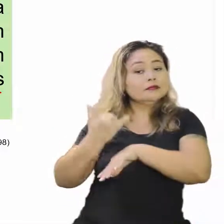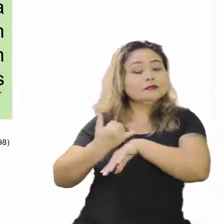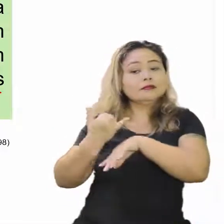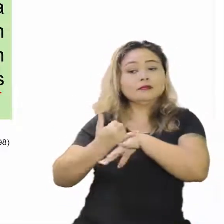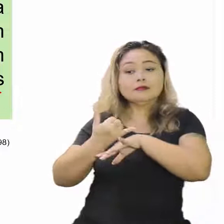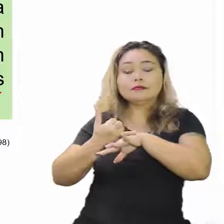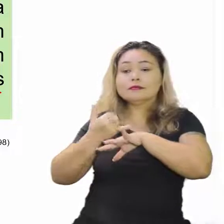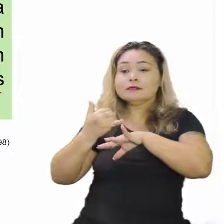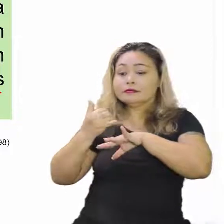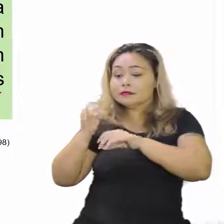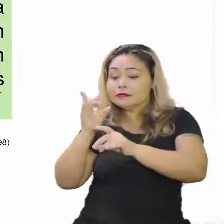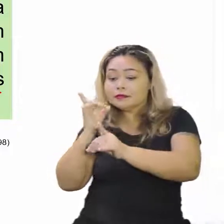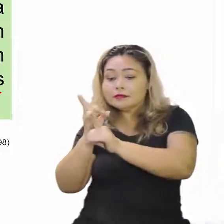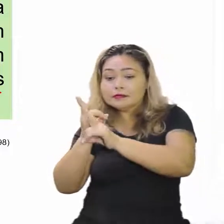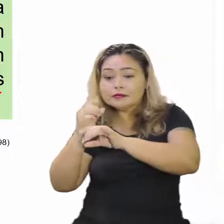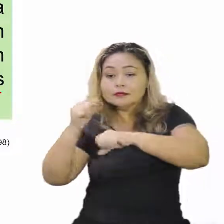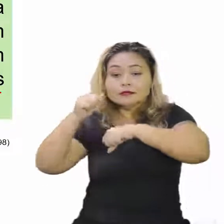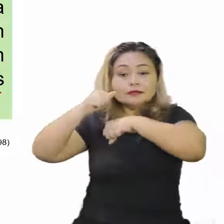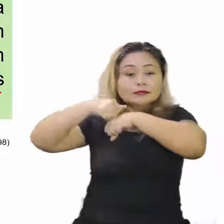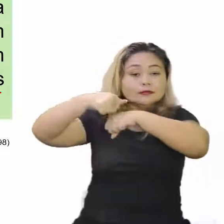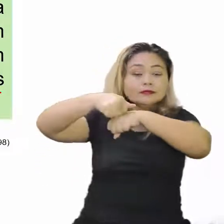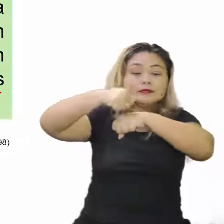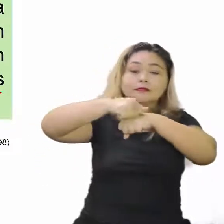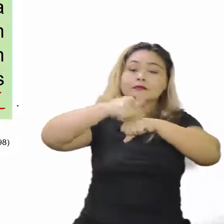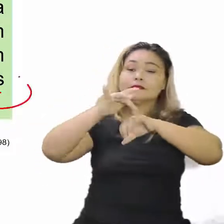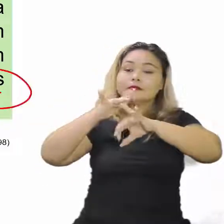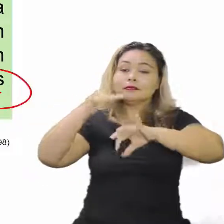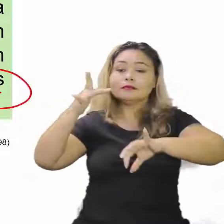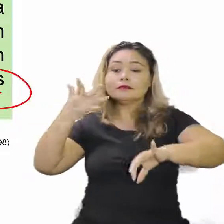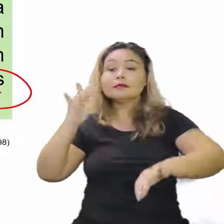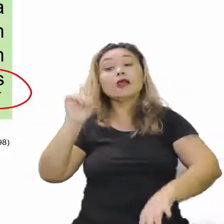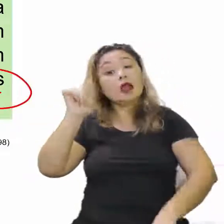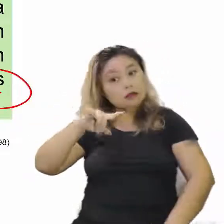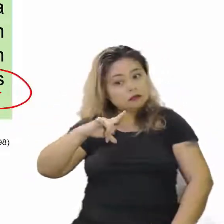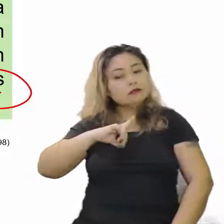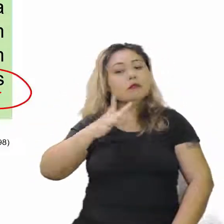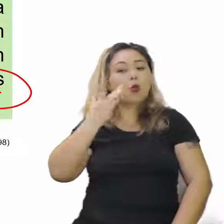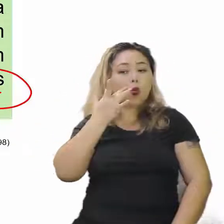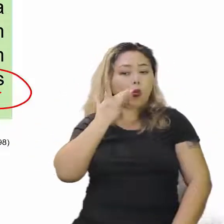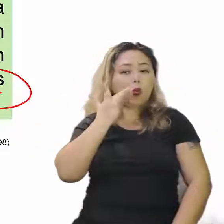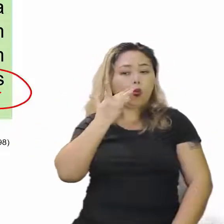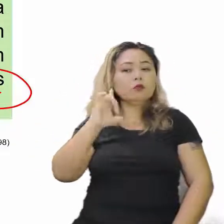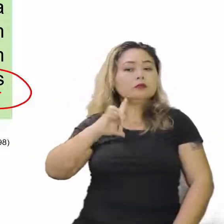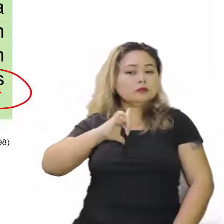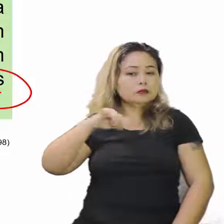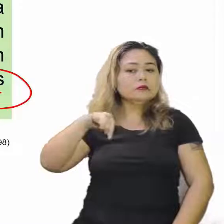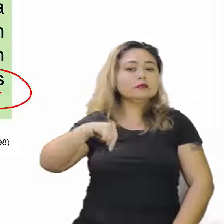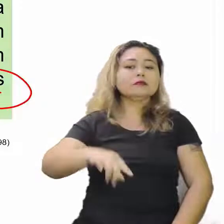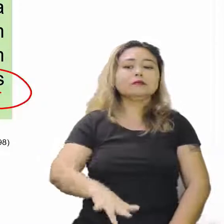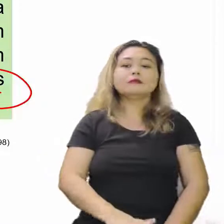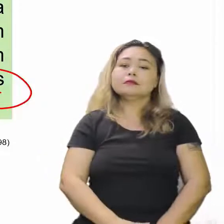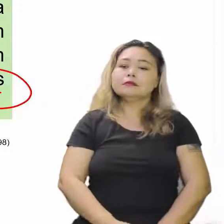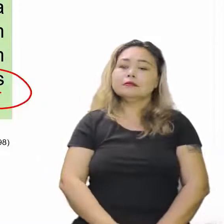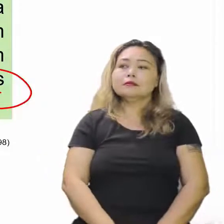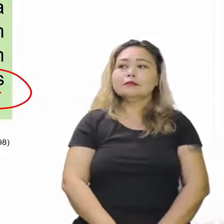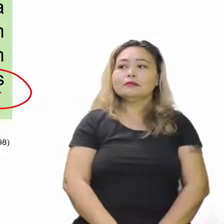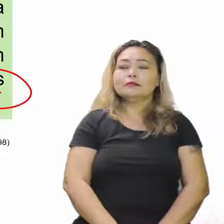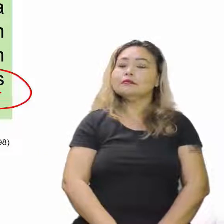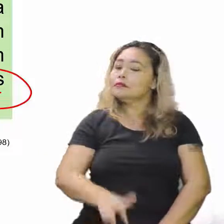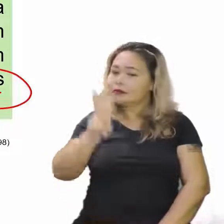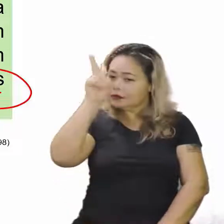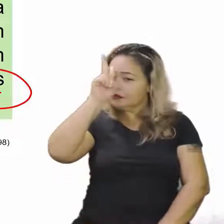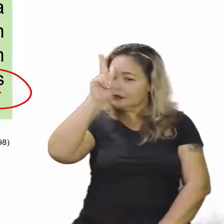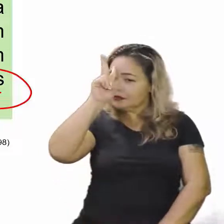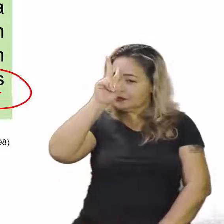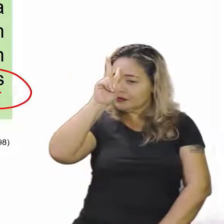Metais e pedras preciosas. Ainda hoje nós temos aqui pedras preciosas, como é o ouro. Ok? Está lembrado da aula